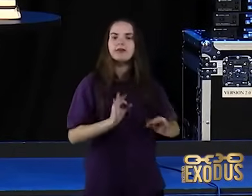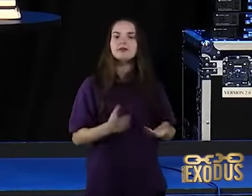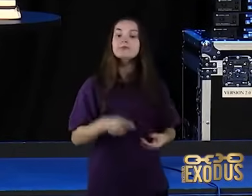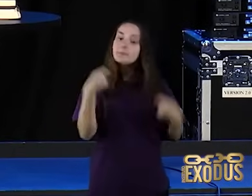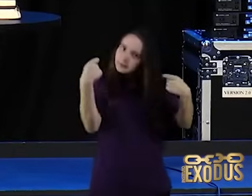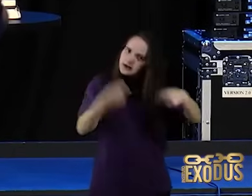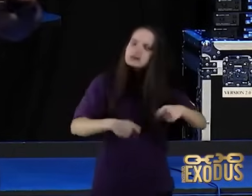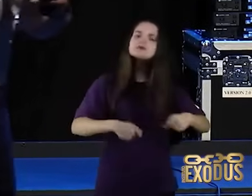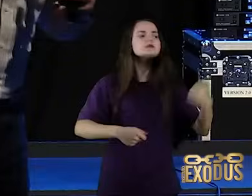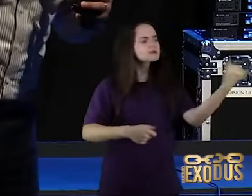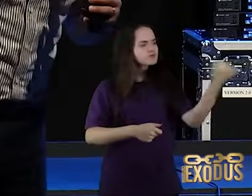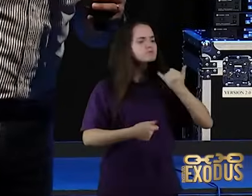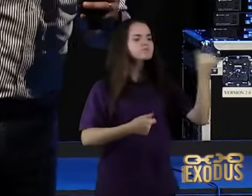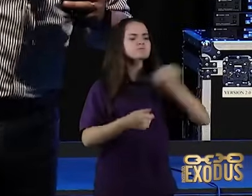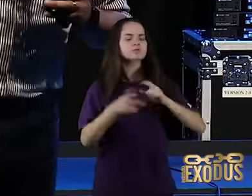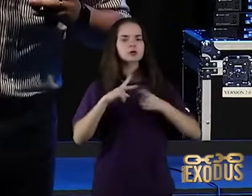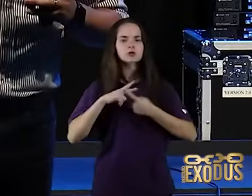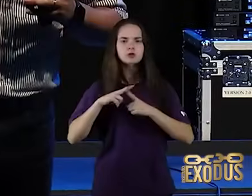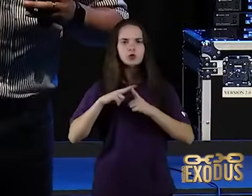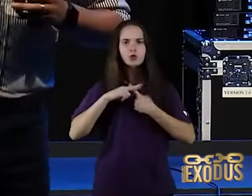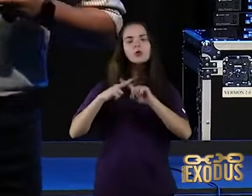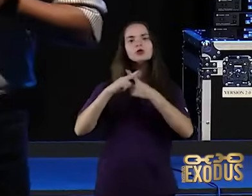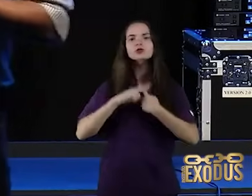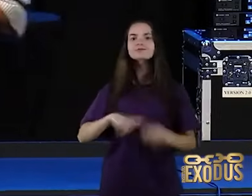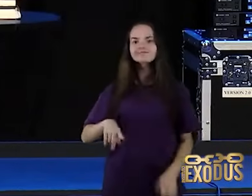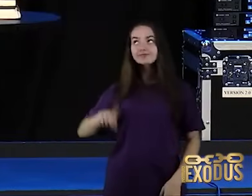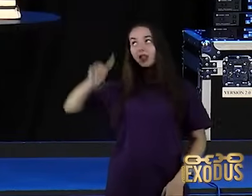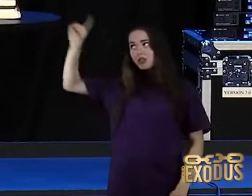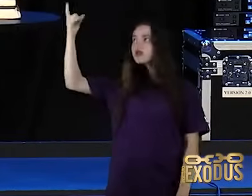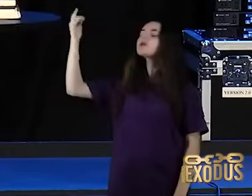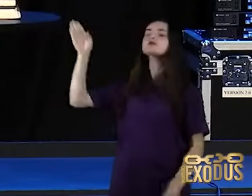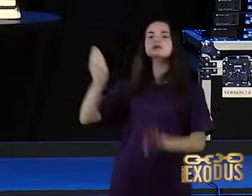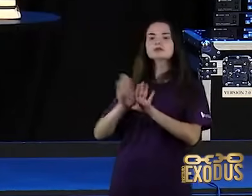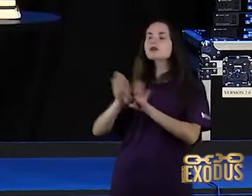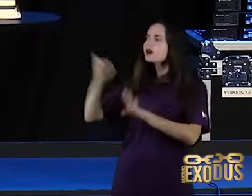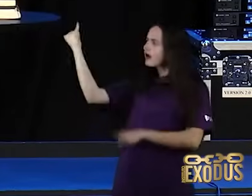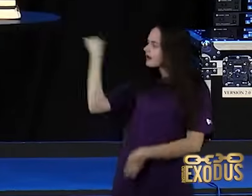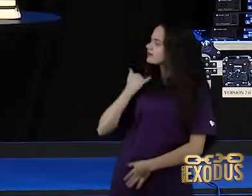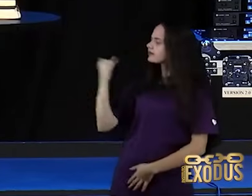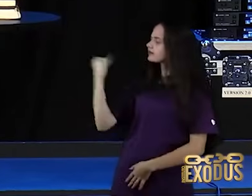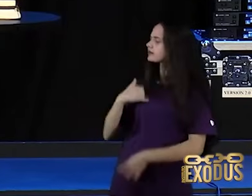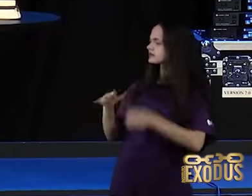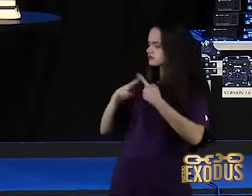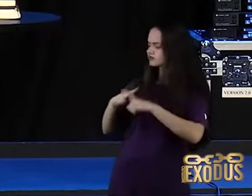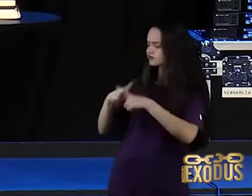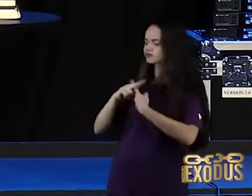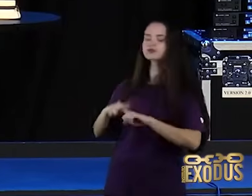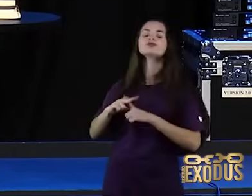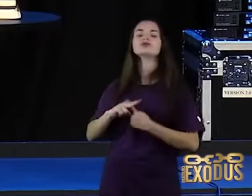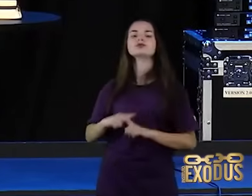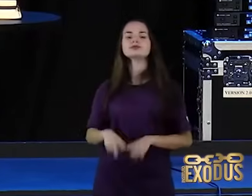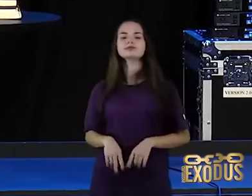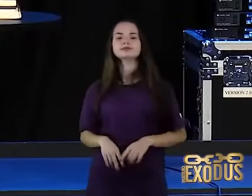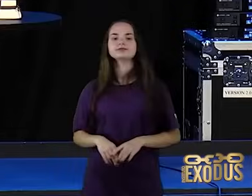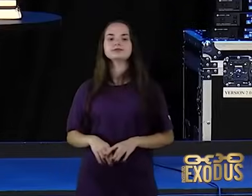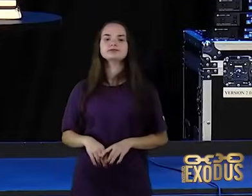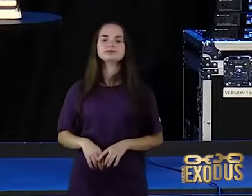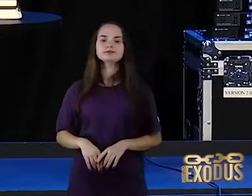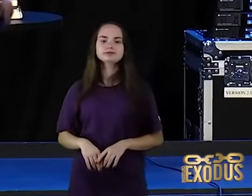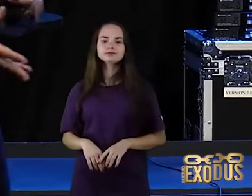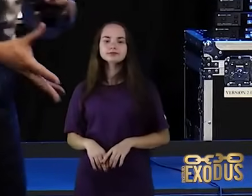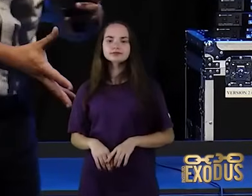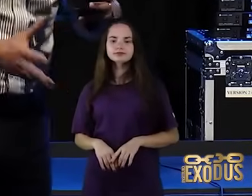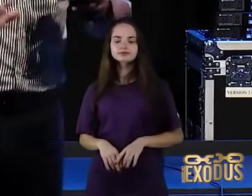disso sabia que Deus chama atenção da gente sabia que Deus ele ele tem uma maneira não adianta você ter mais